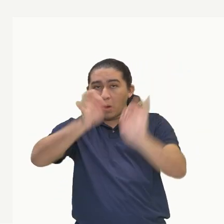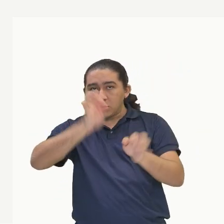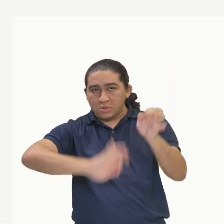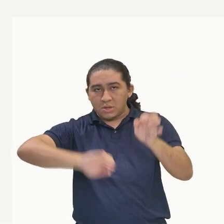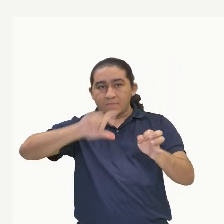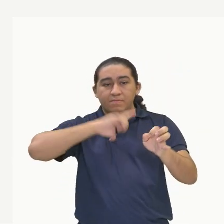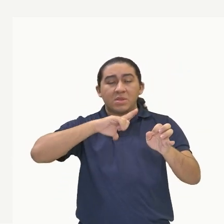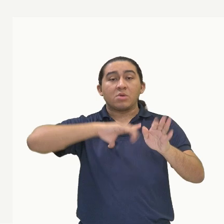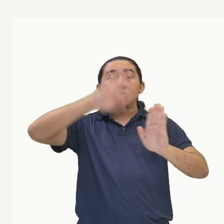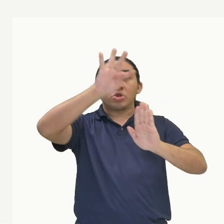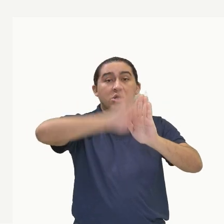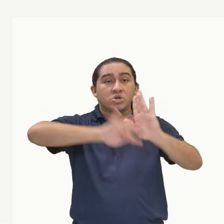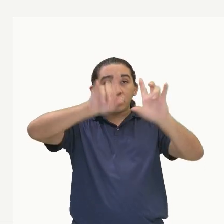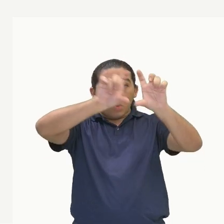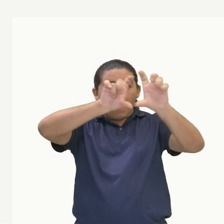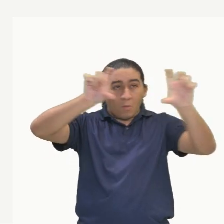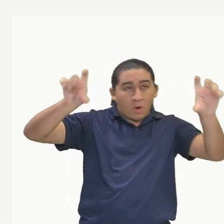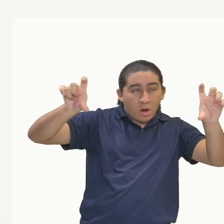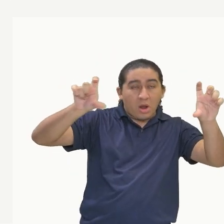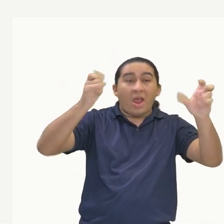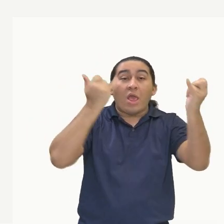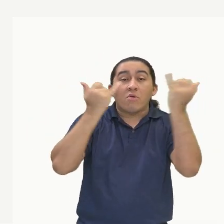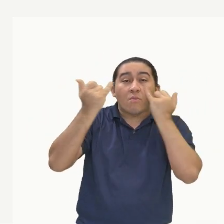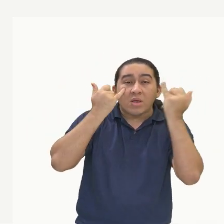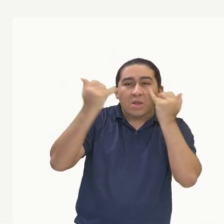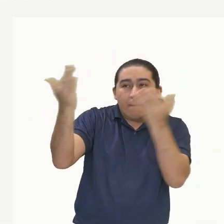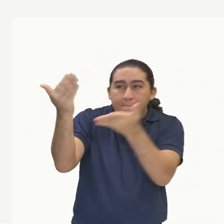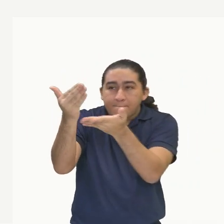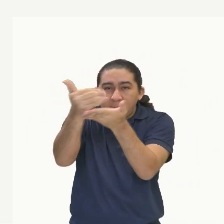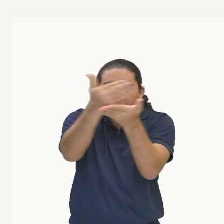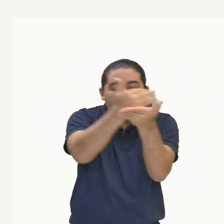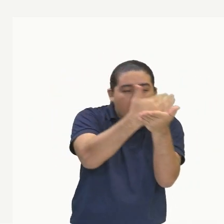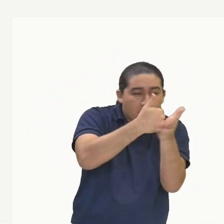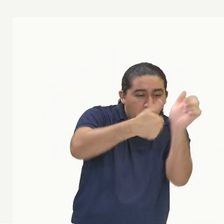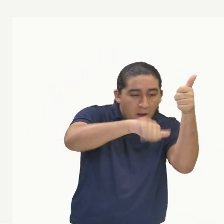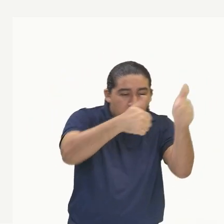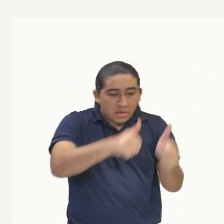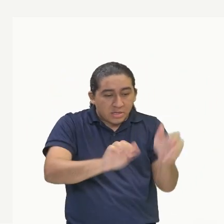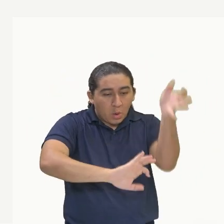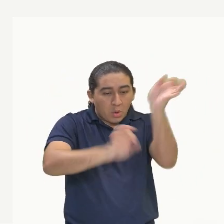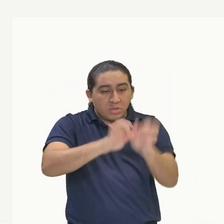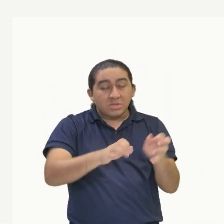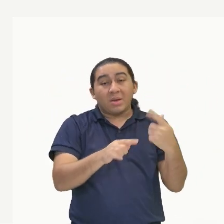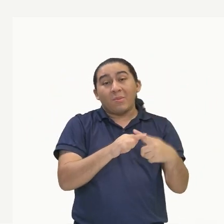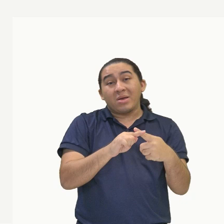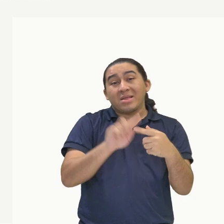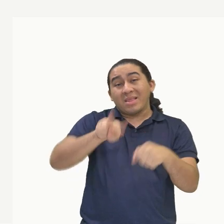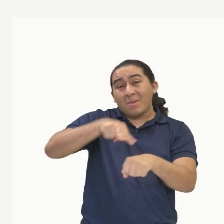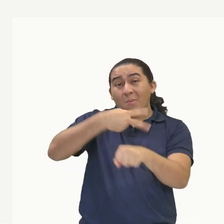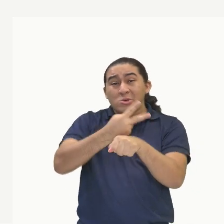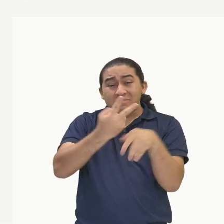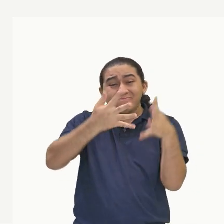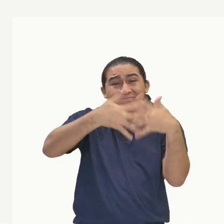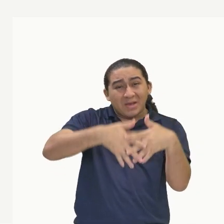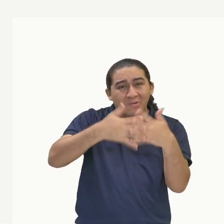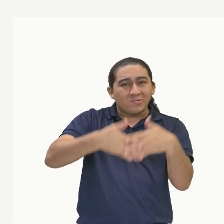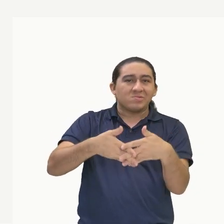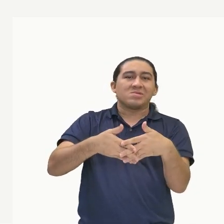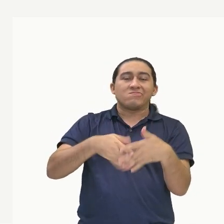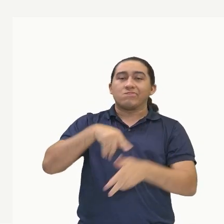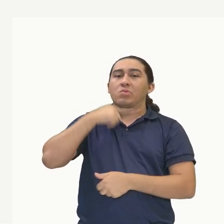informações visualmente, vai ficar difícil de você resolver, tá? Então, vamos lá. 12 gramas de